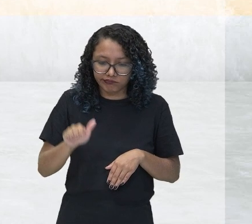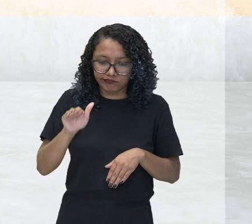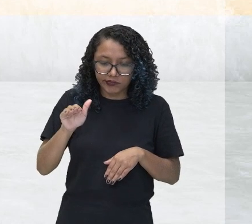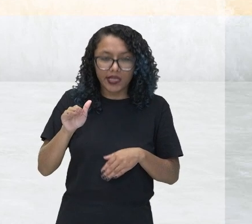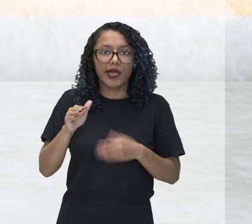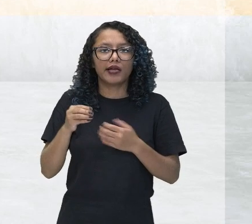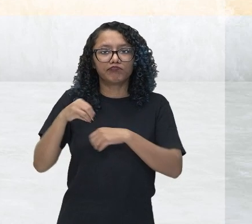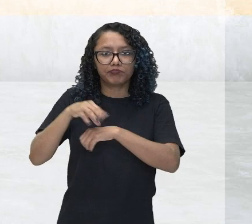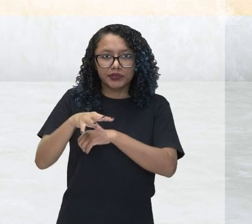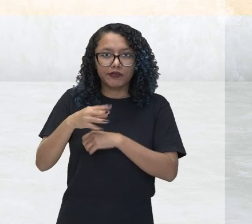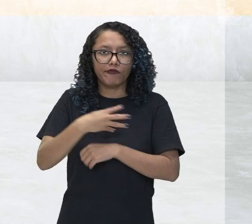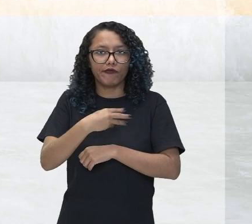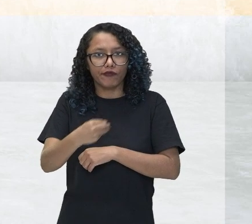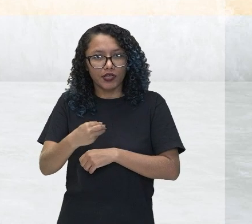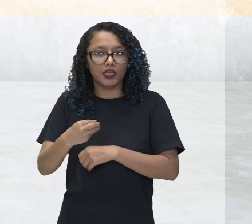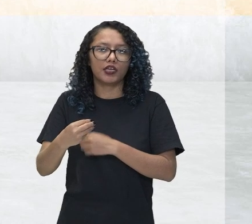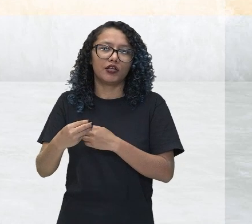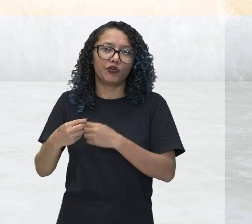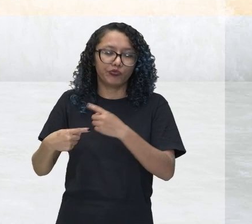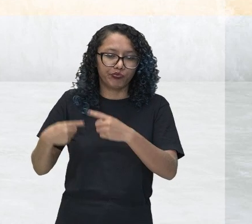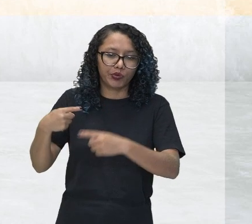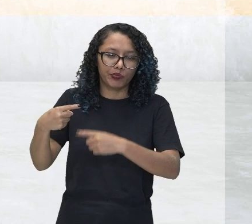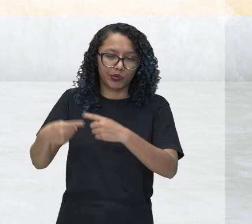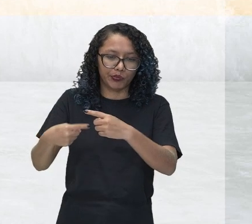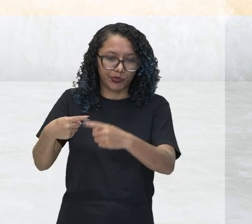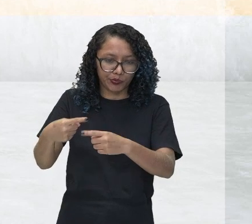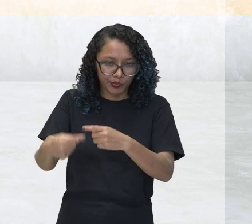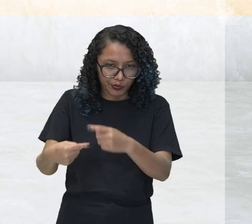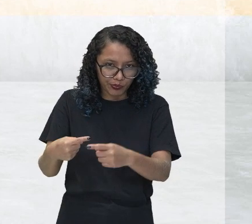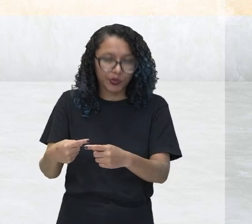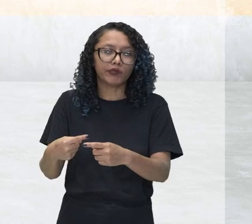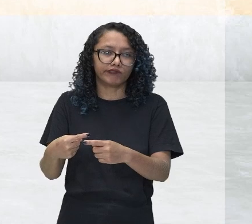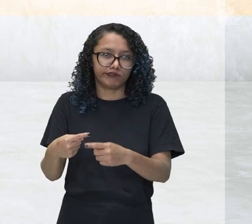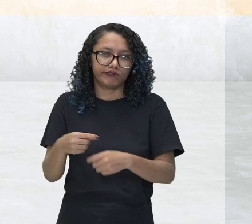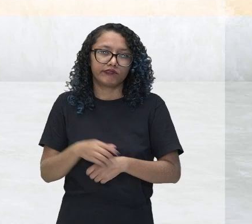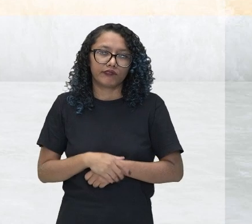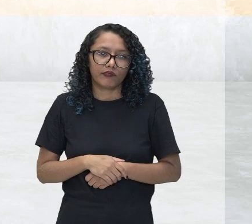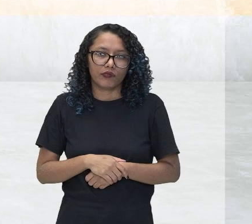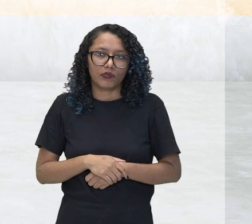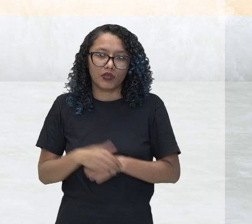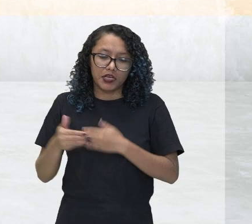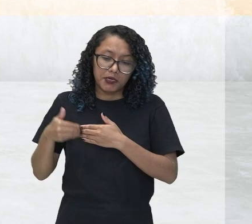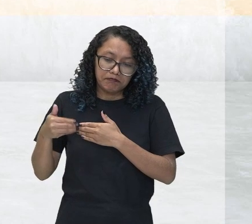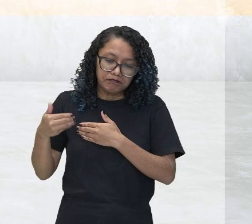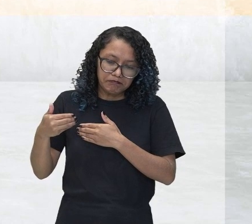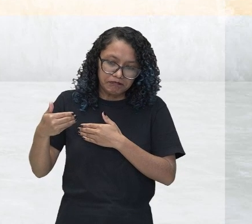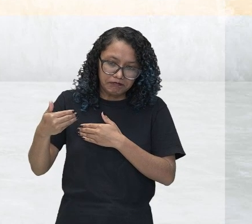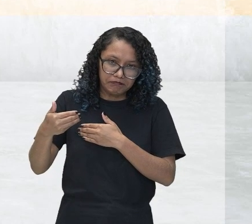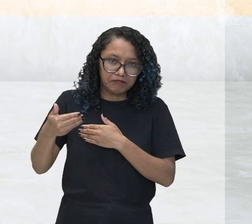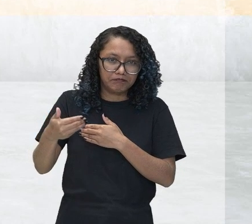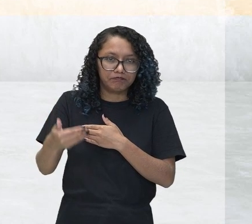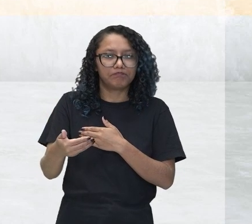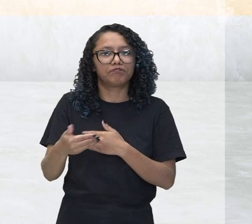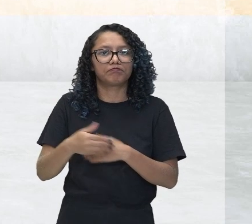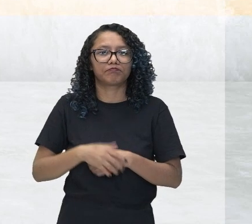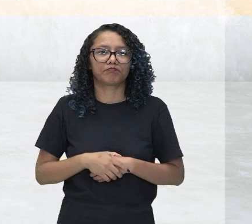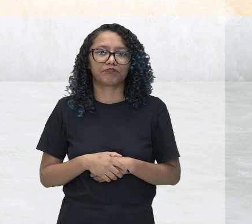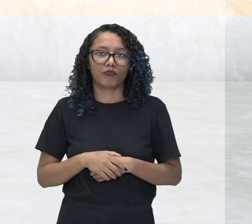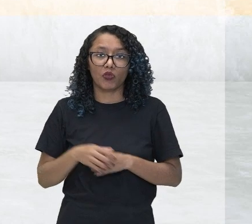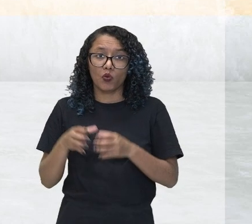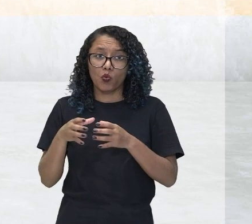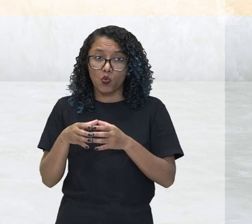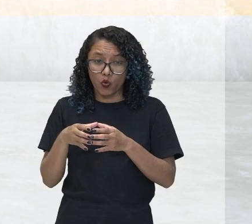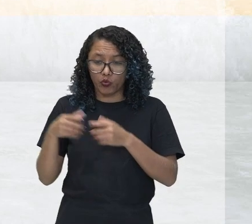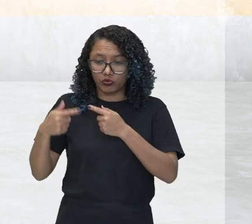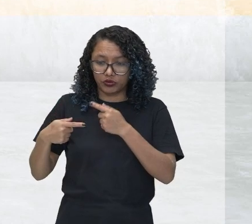seus descendentes, para os seus ancestrais, né? Já tem ali todo um conhecimento já